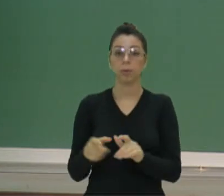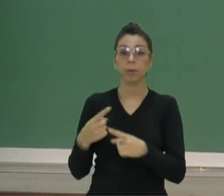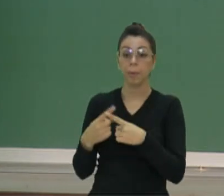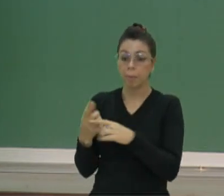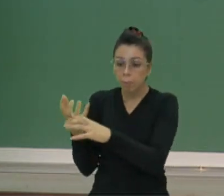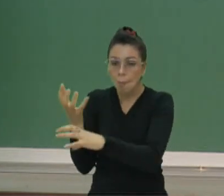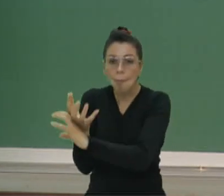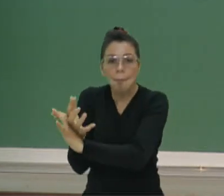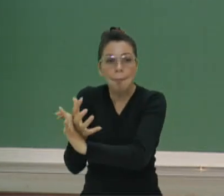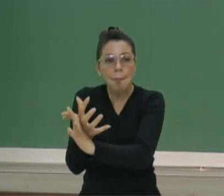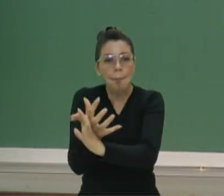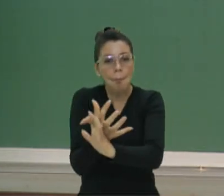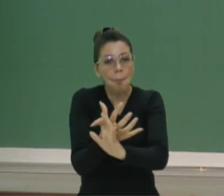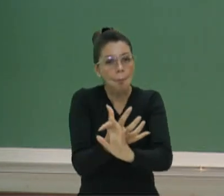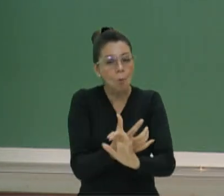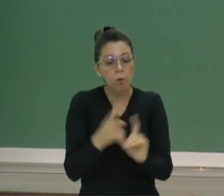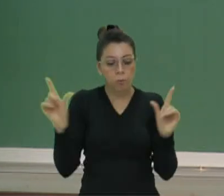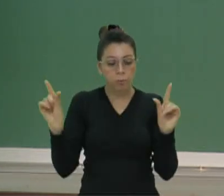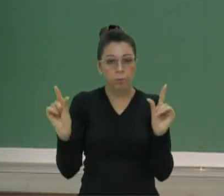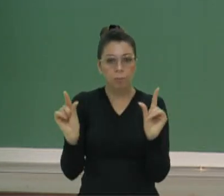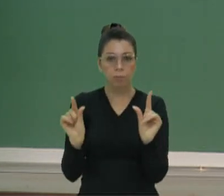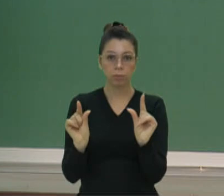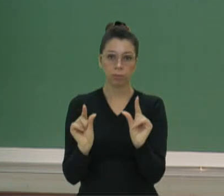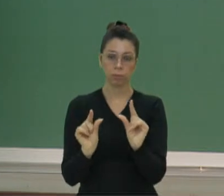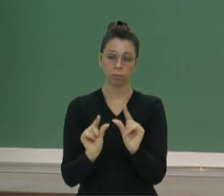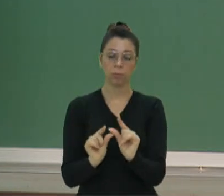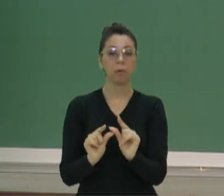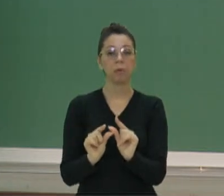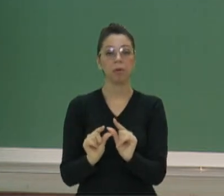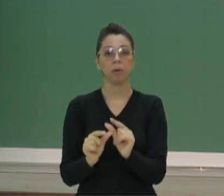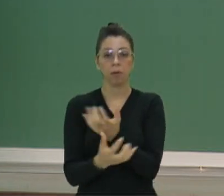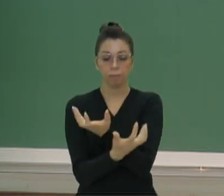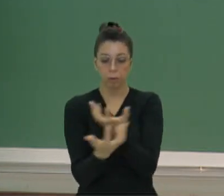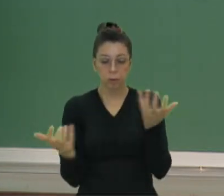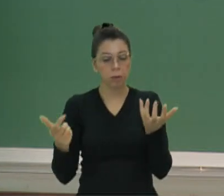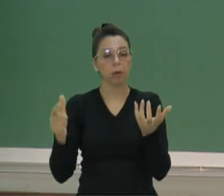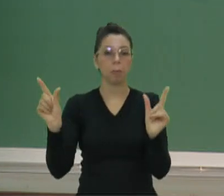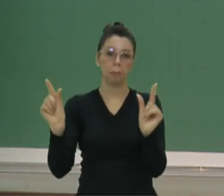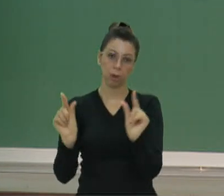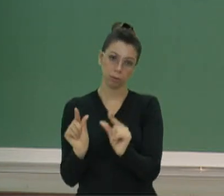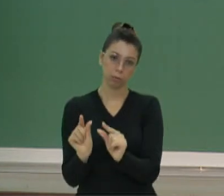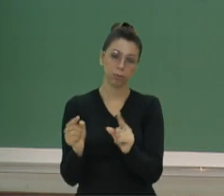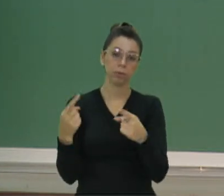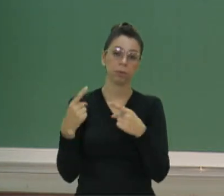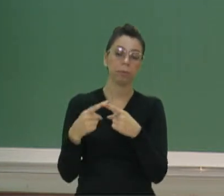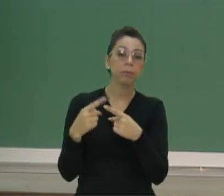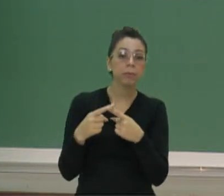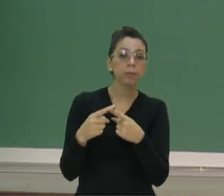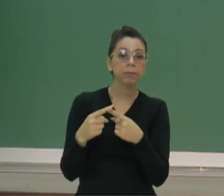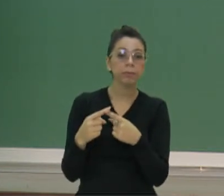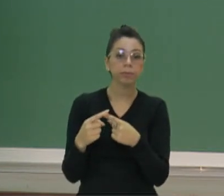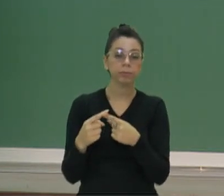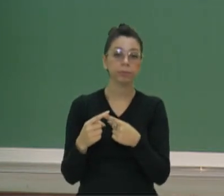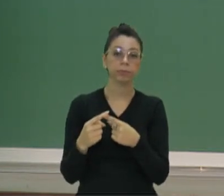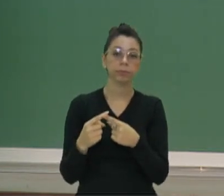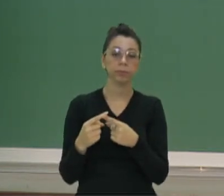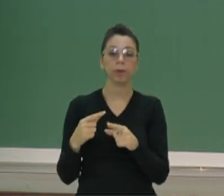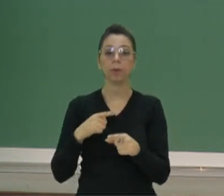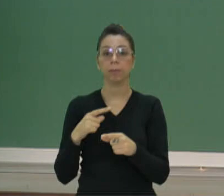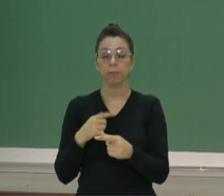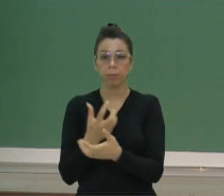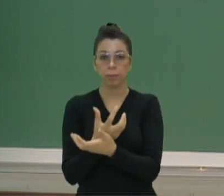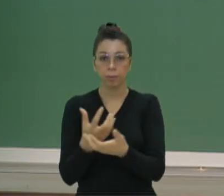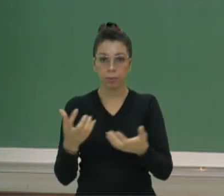desértica, logicamente com uma quantidade menor de aspectos vegetais, mas uma maior existência de